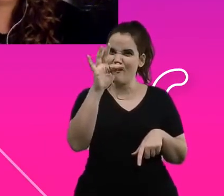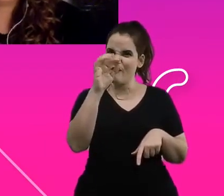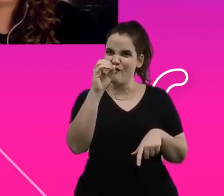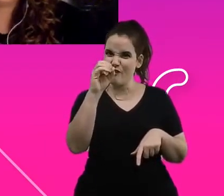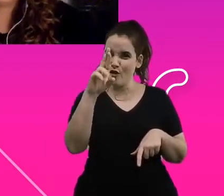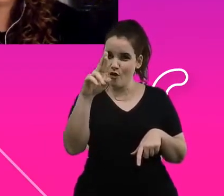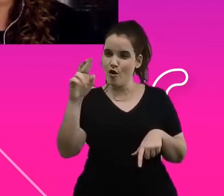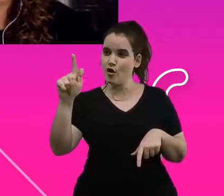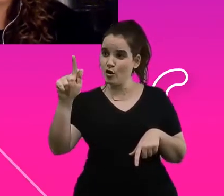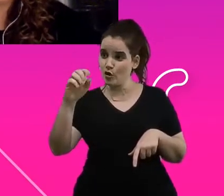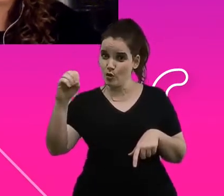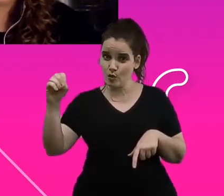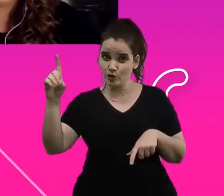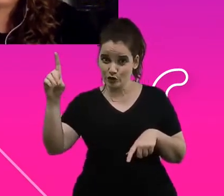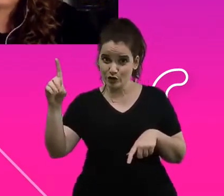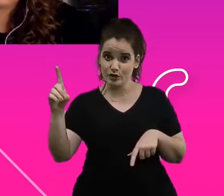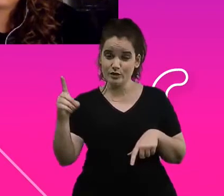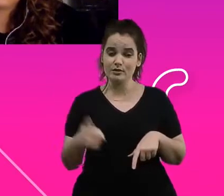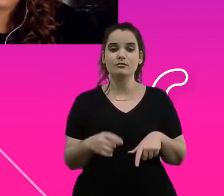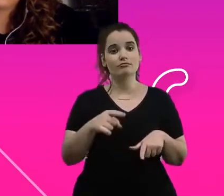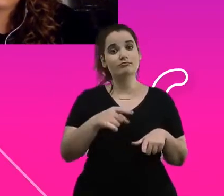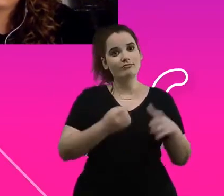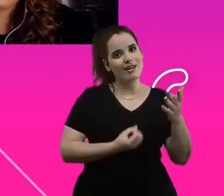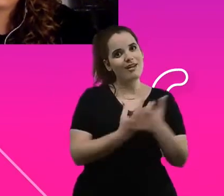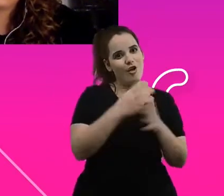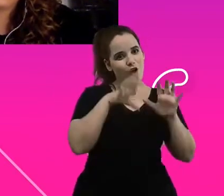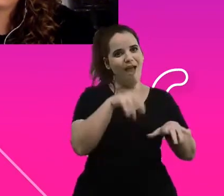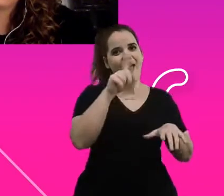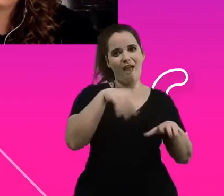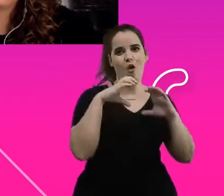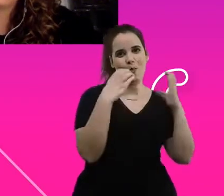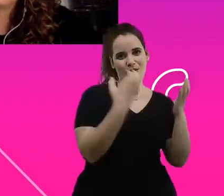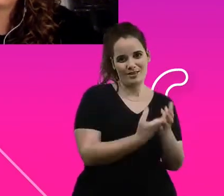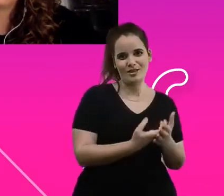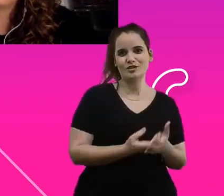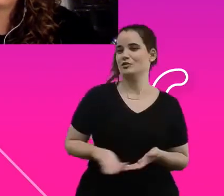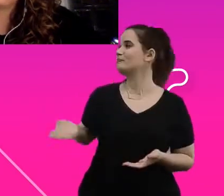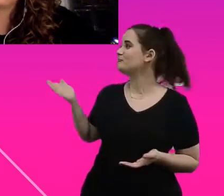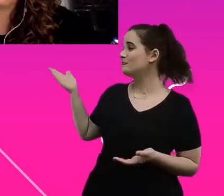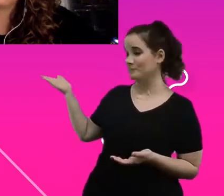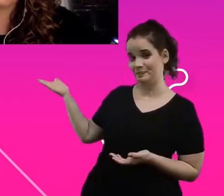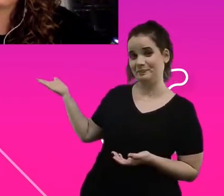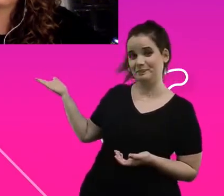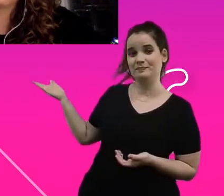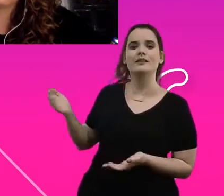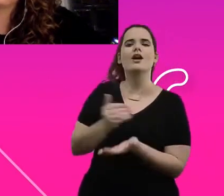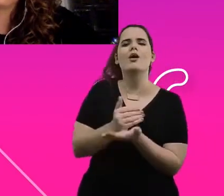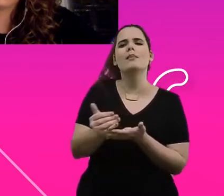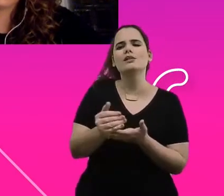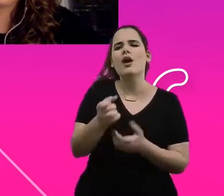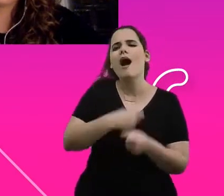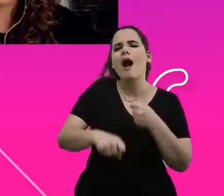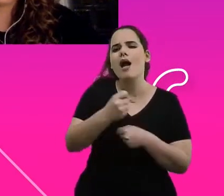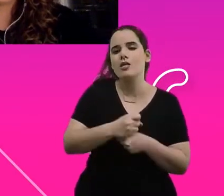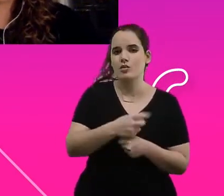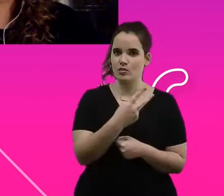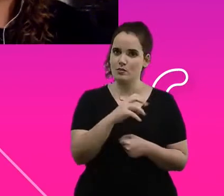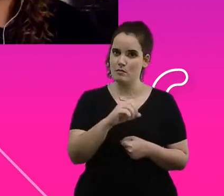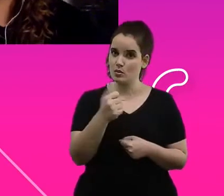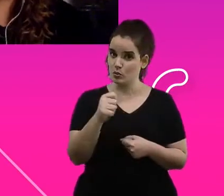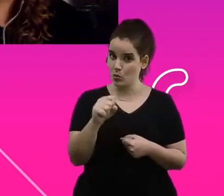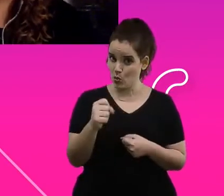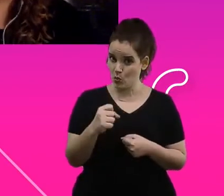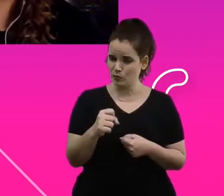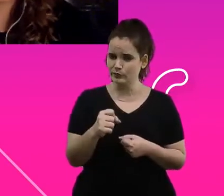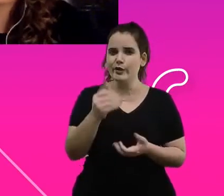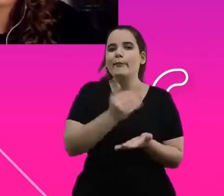A Data Science for Social Good Portugal começou bem recentemente, começou em 2018. Nós começámos por ajudar ONGs